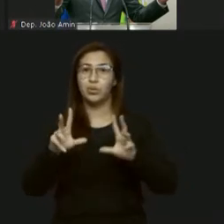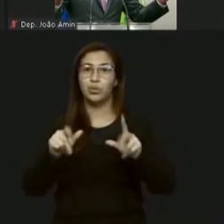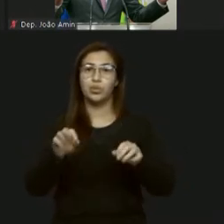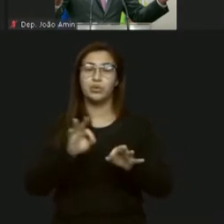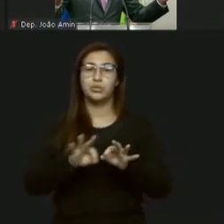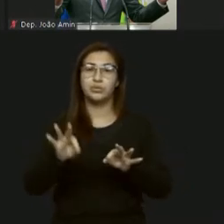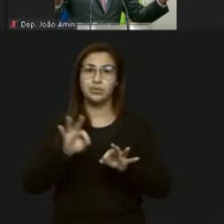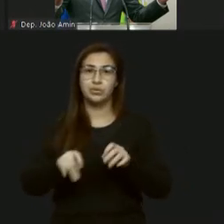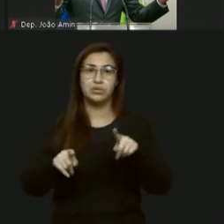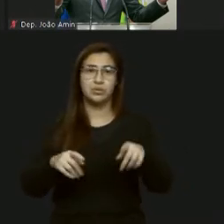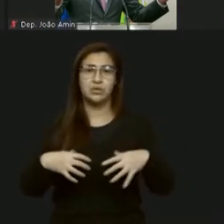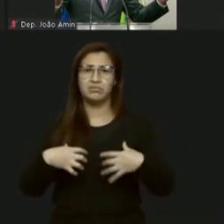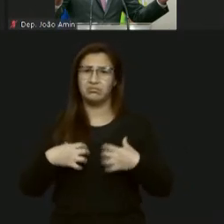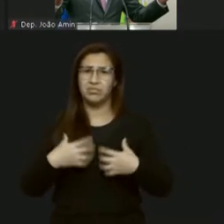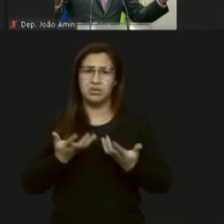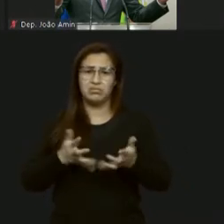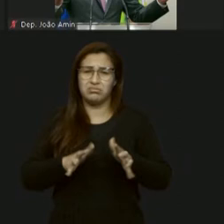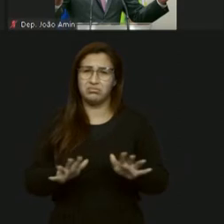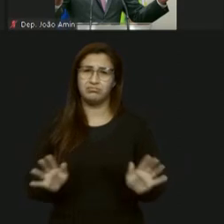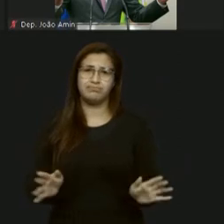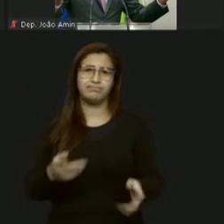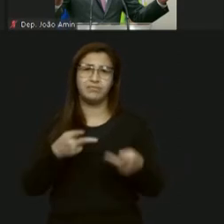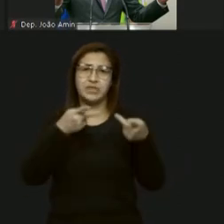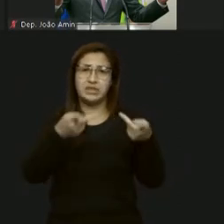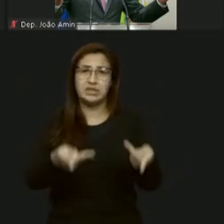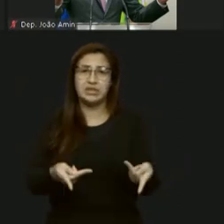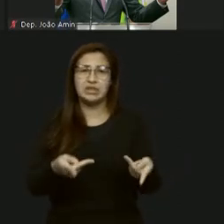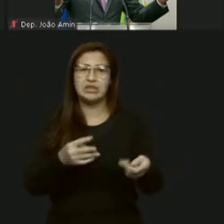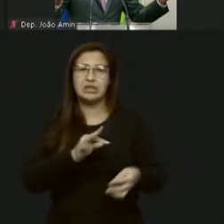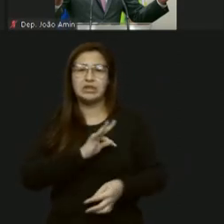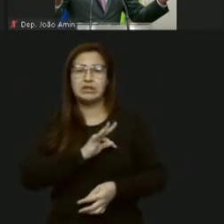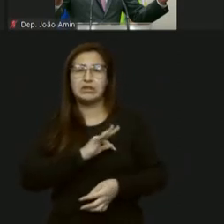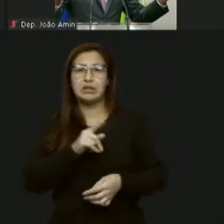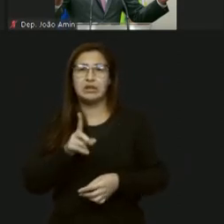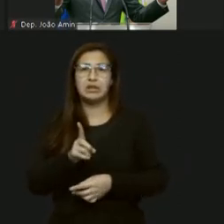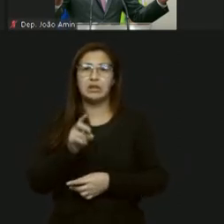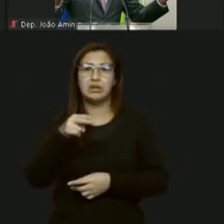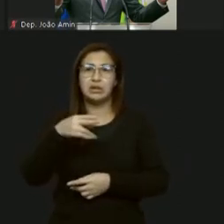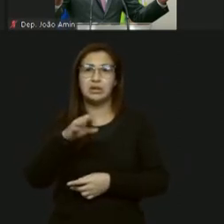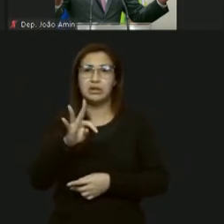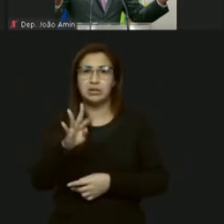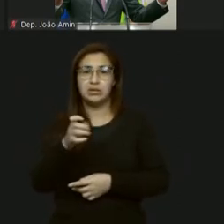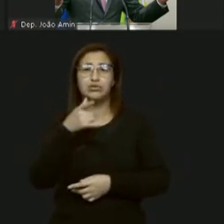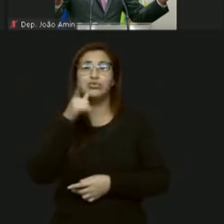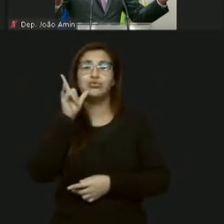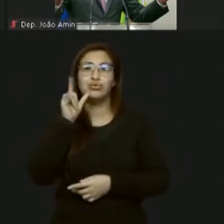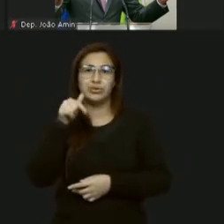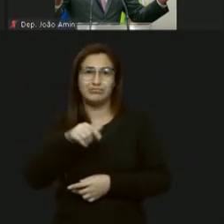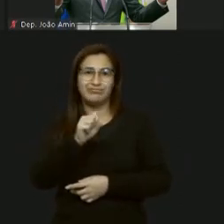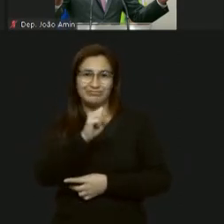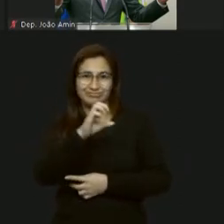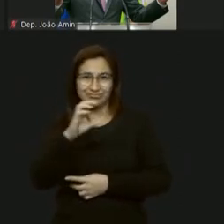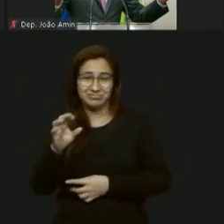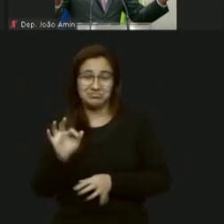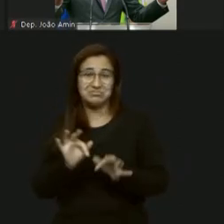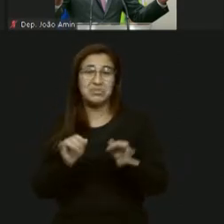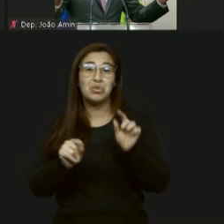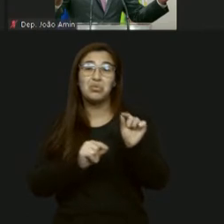realmente indignadas com aquela visita técnica do DENIT ontem aqui em Santa Catarina, né, que